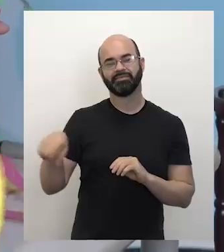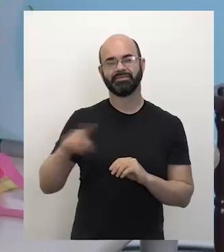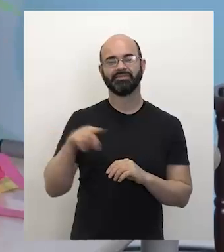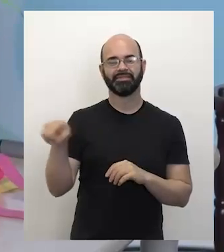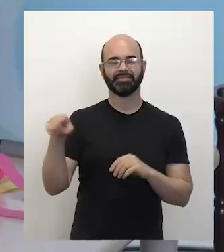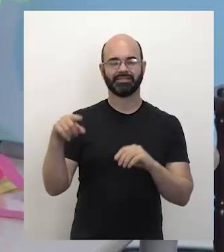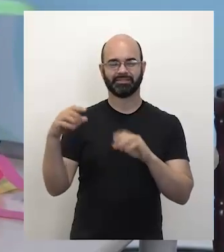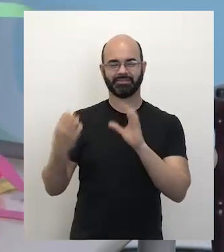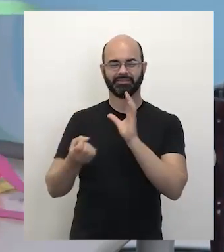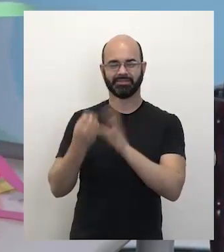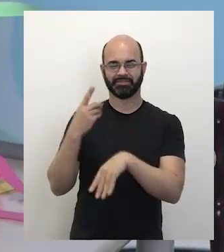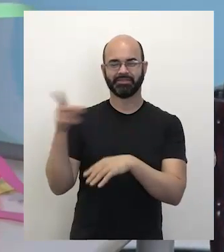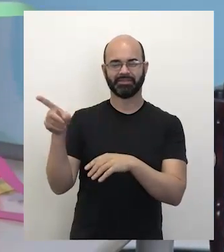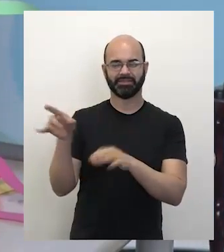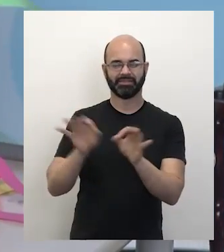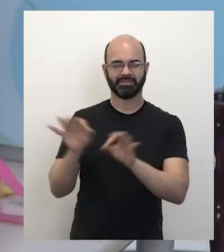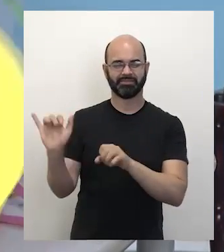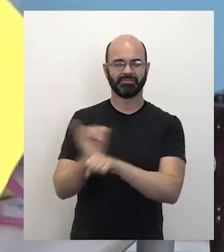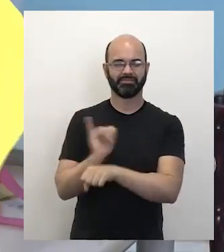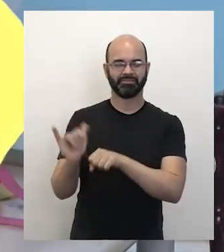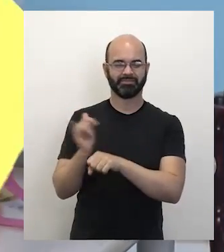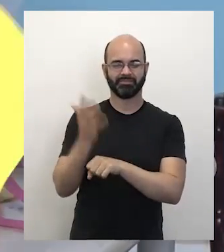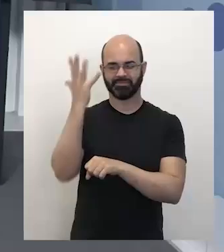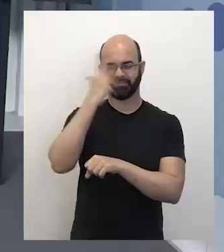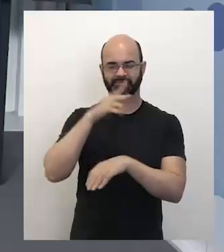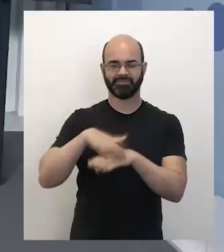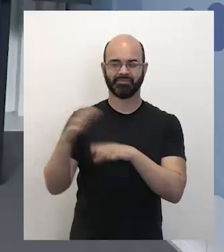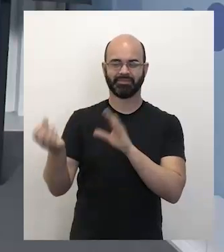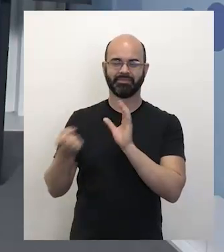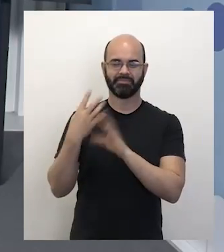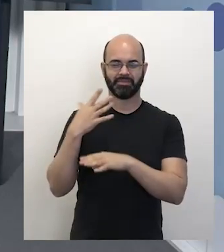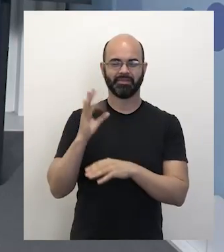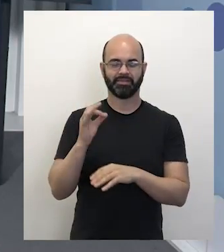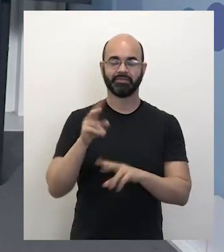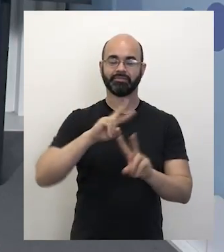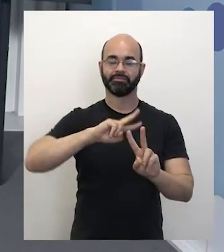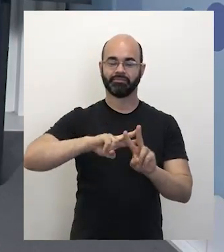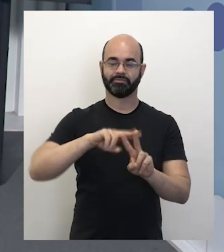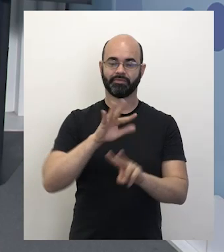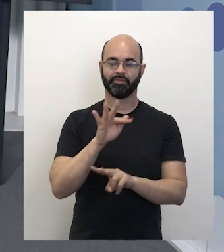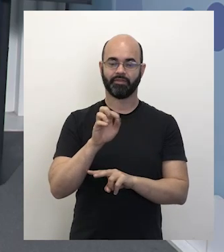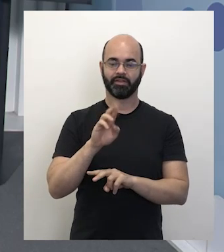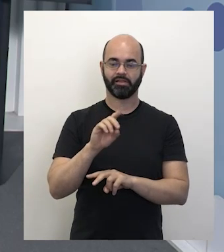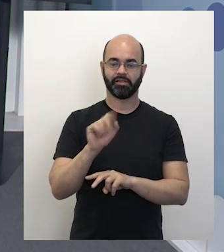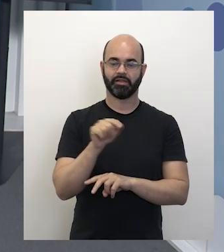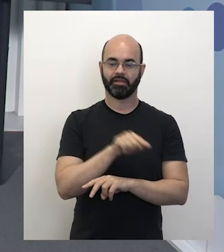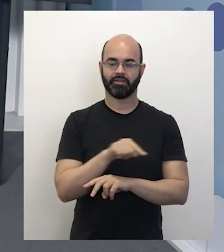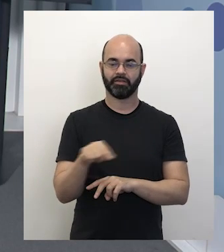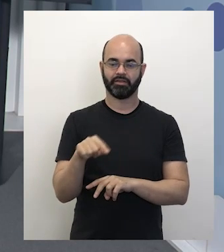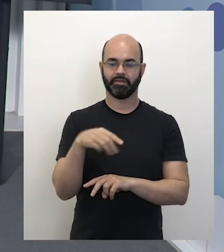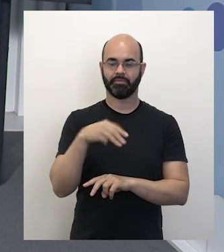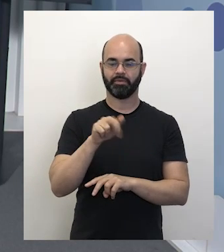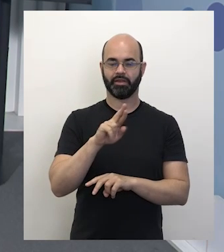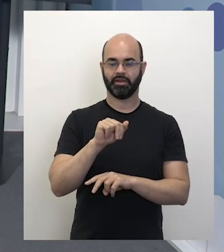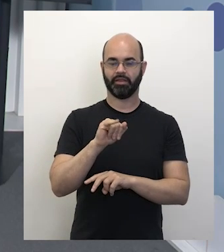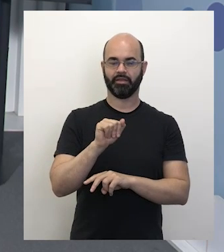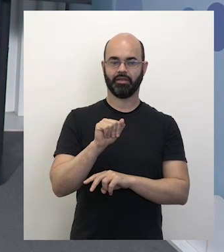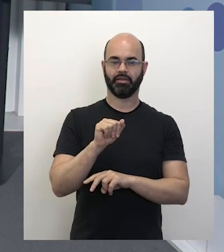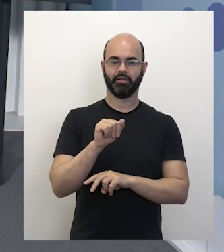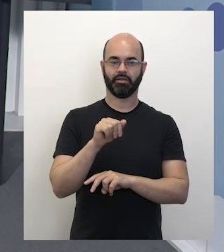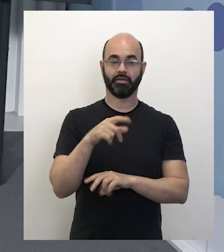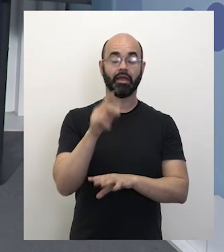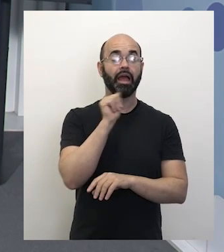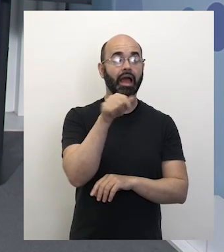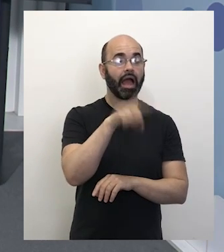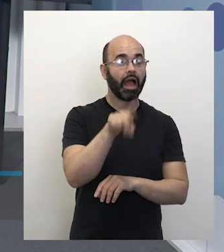mandar coisas muito mais bacanas. E onde eles mandam, Pro? Hashtag Fernanda_Maria Borges. É arroba, Pro.